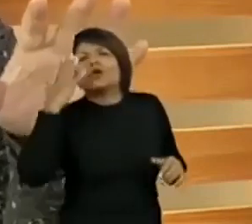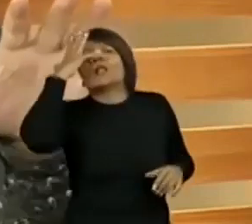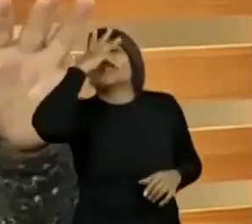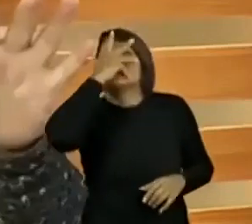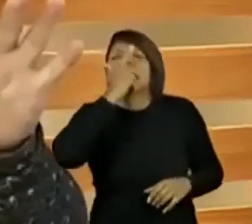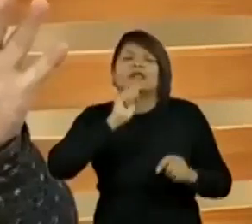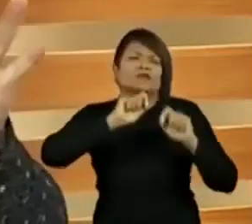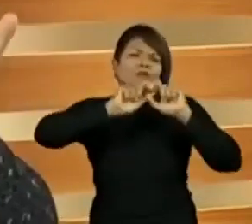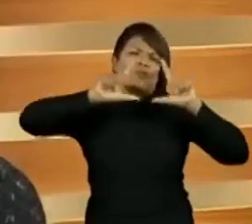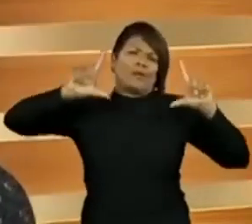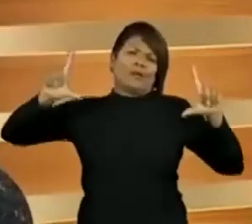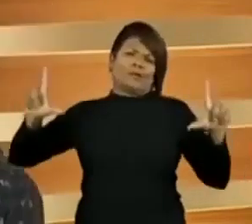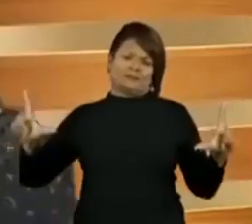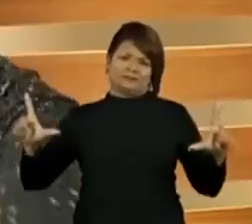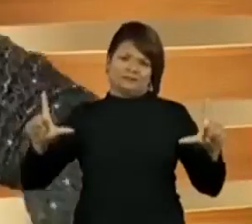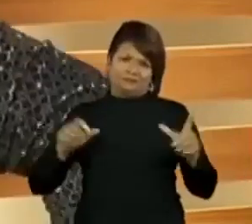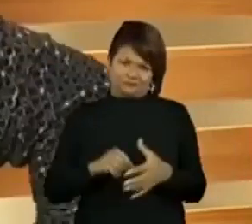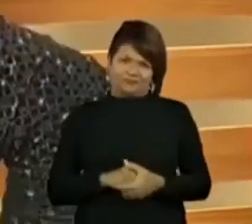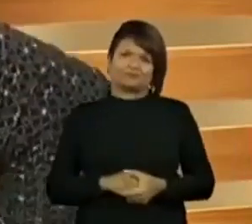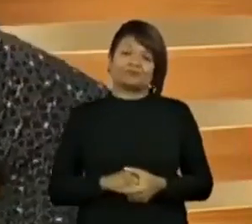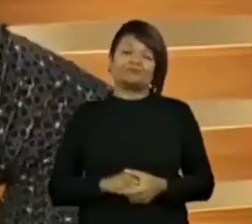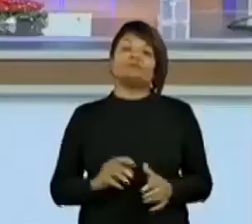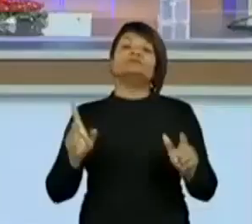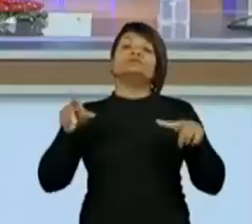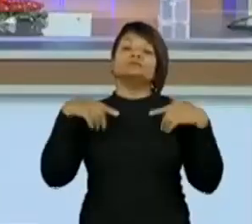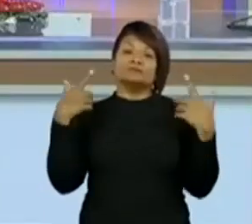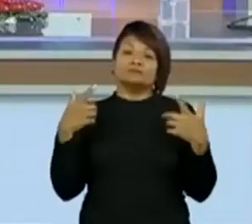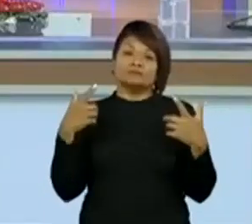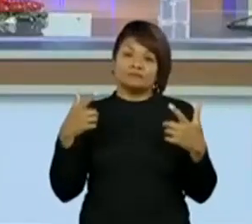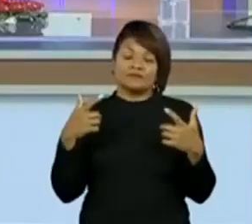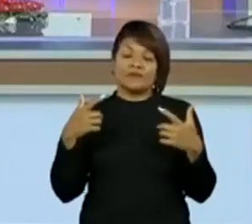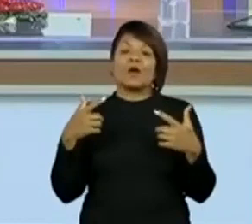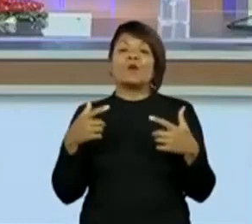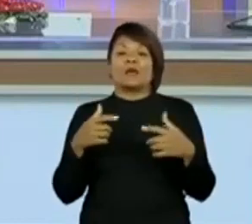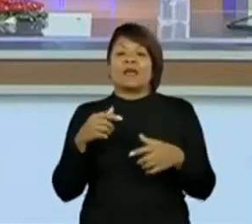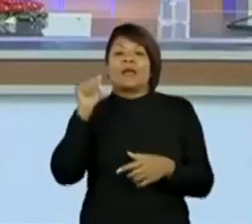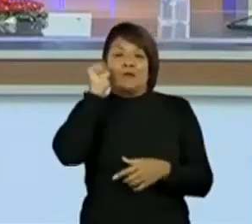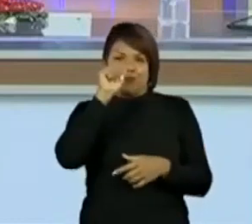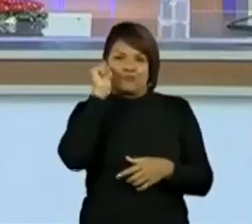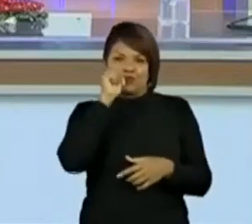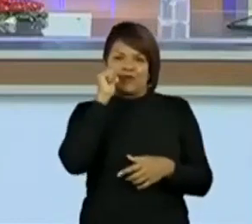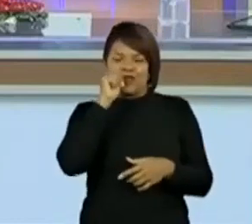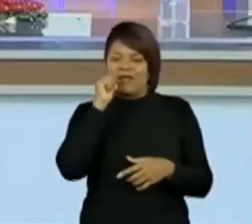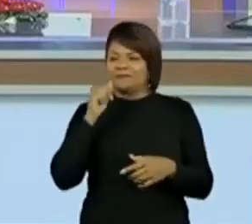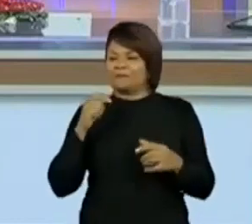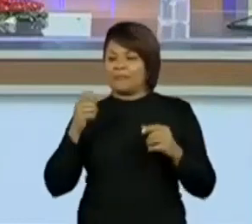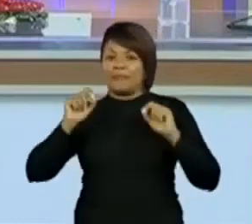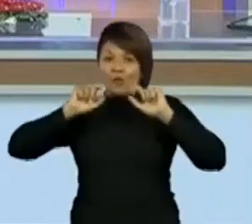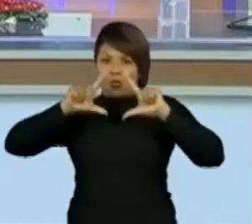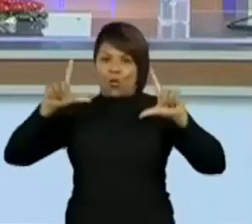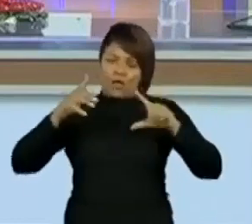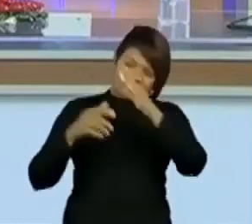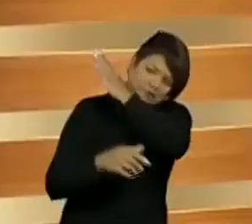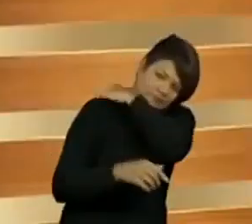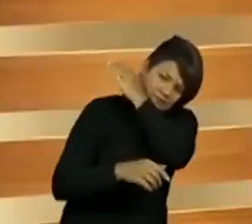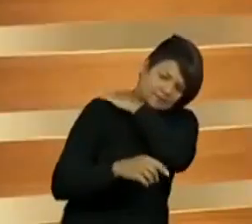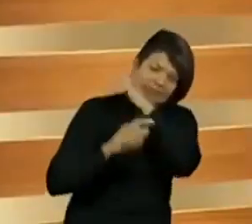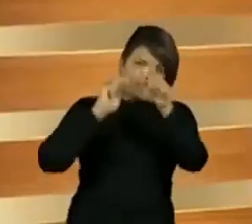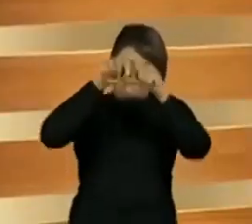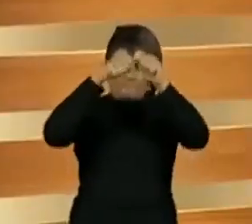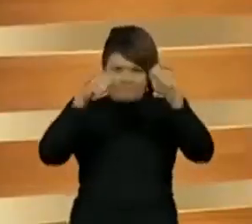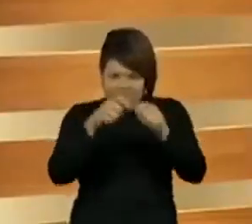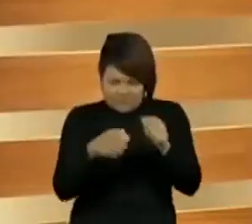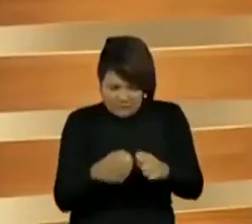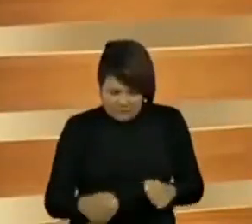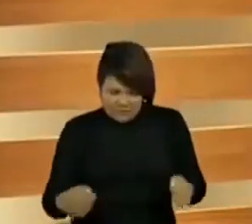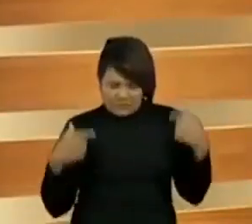encanto. Ele, então, prendeu o quadro às costas de Mazanendaba. Ela, então, esperou o